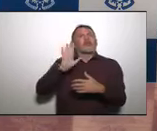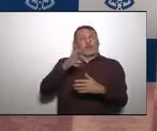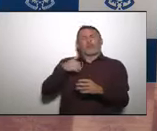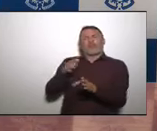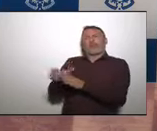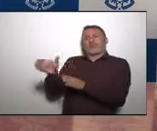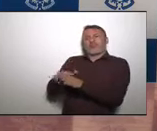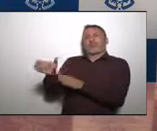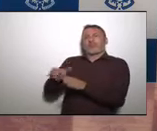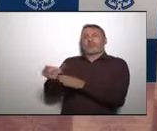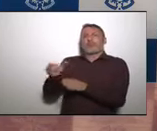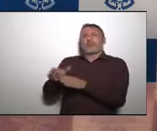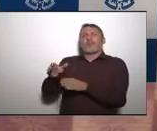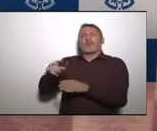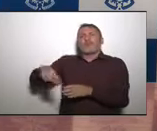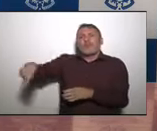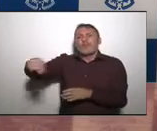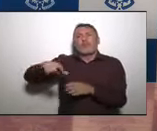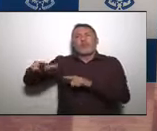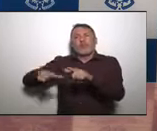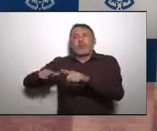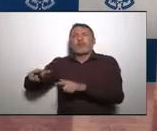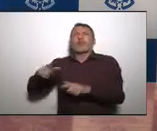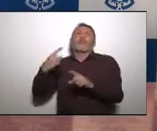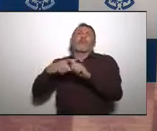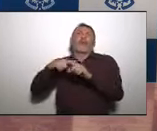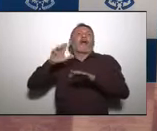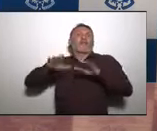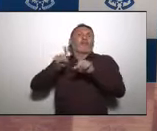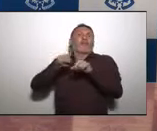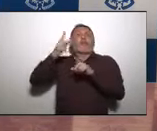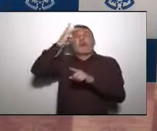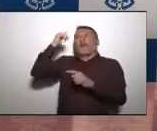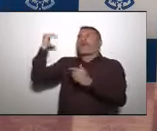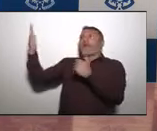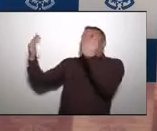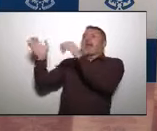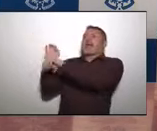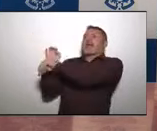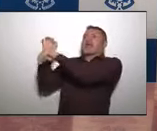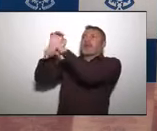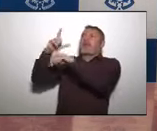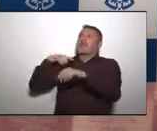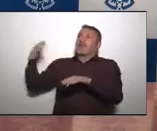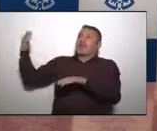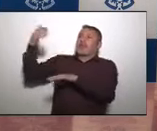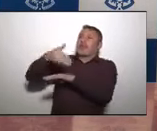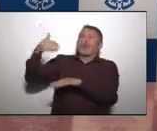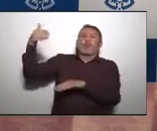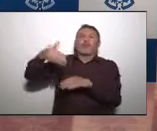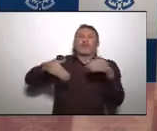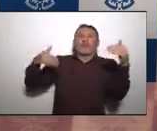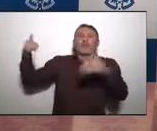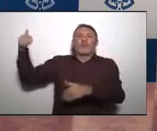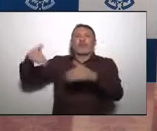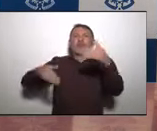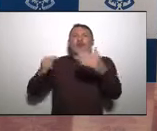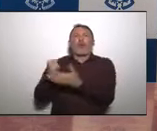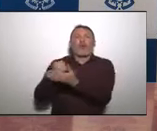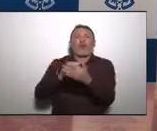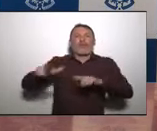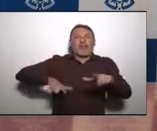para o estado trabalhar, gente da Bahia, gente de Minas Gerais, então tem uma orientação, né, para quem contrata, para ter